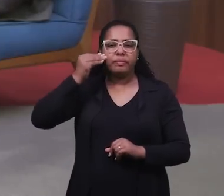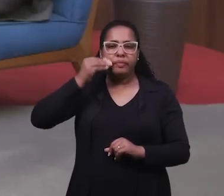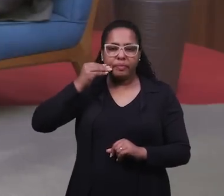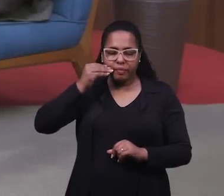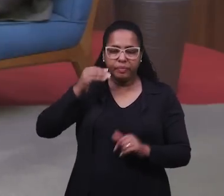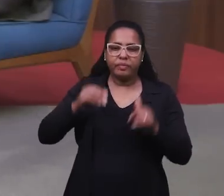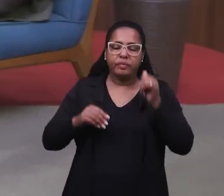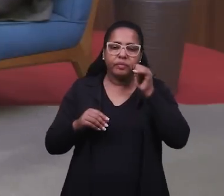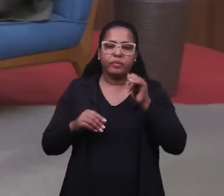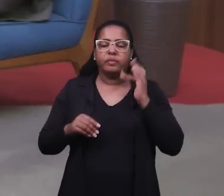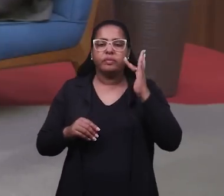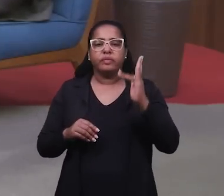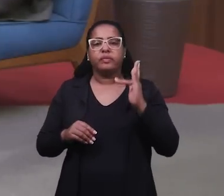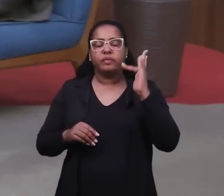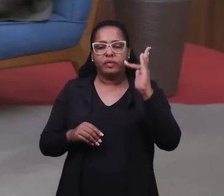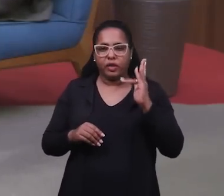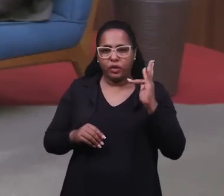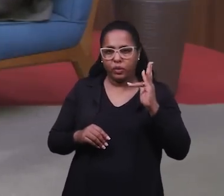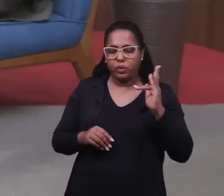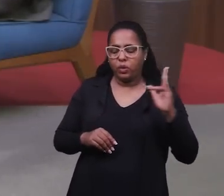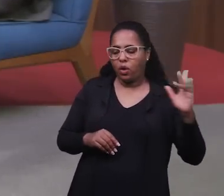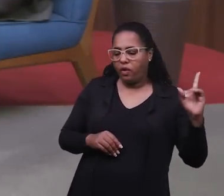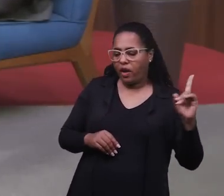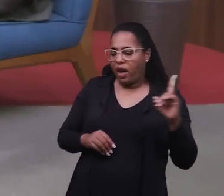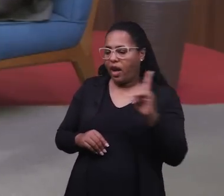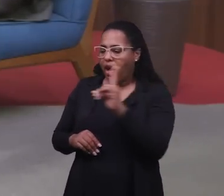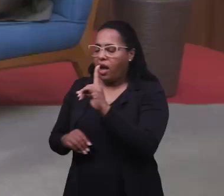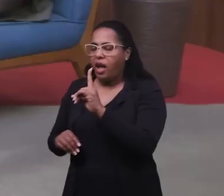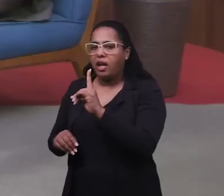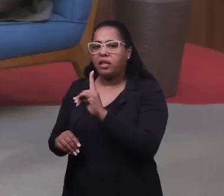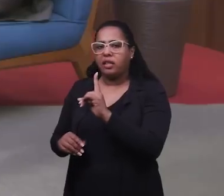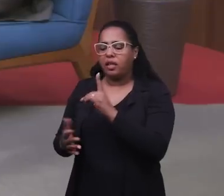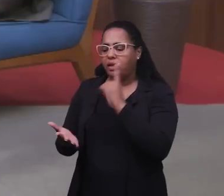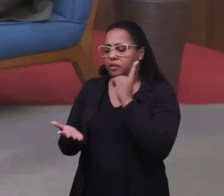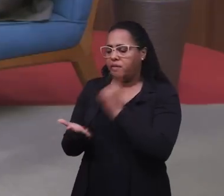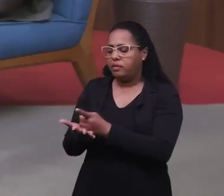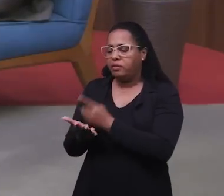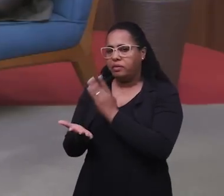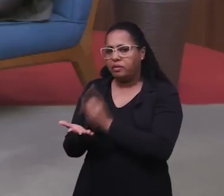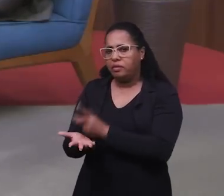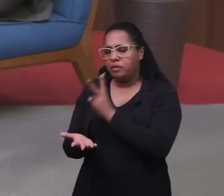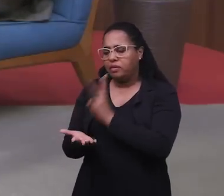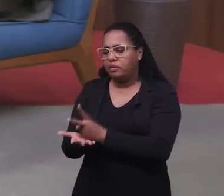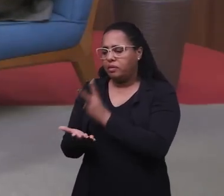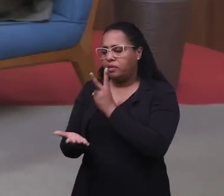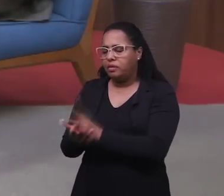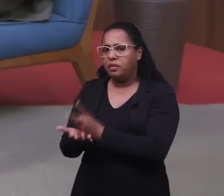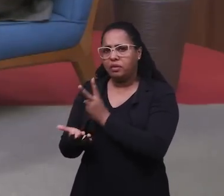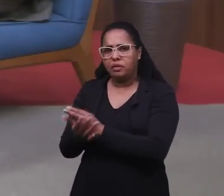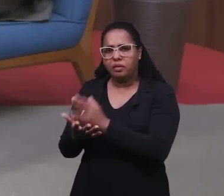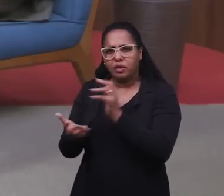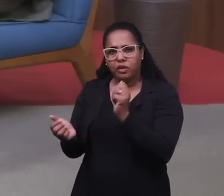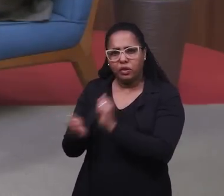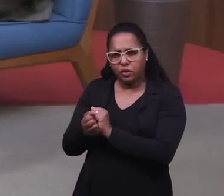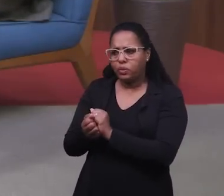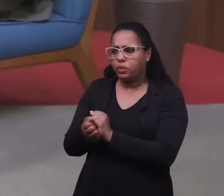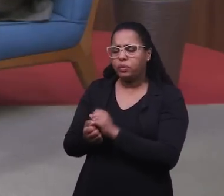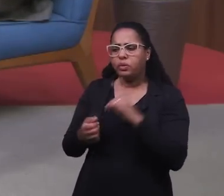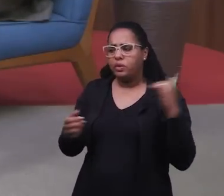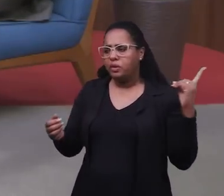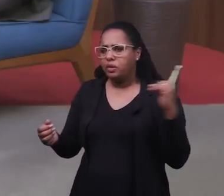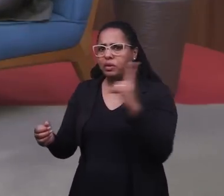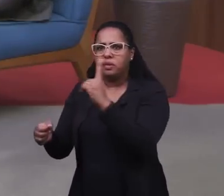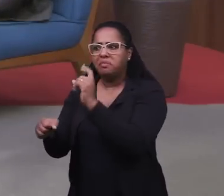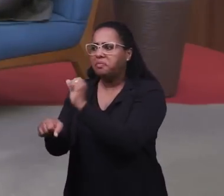A experiência da noiva, né, aqui em detê-lo, quer dizer, é permanecer com ele, não é só encontrar, mas